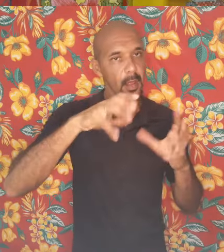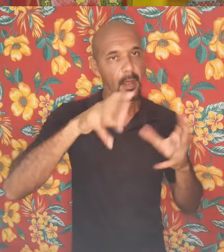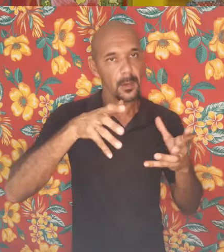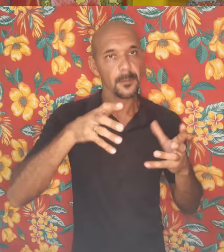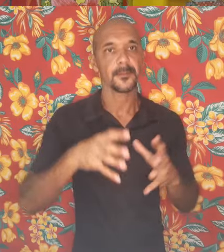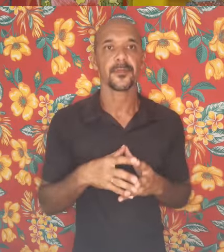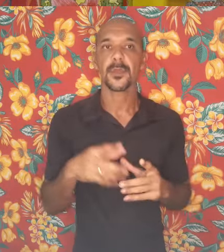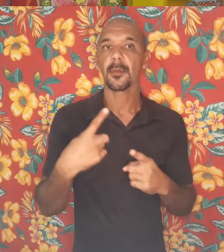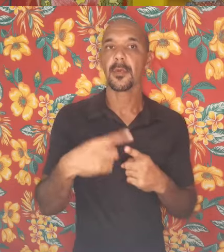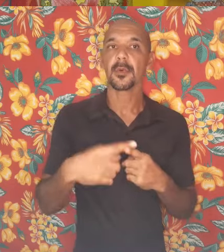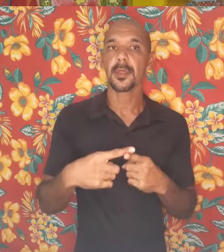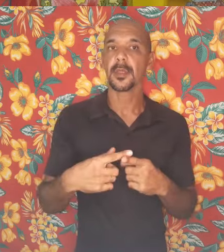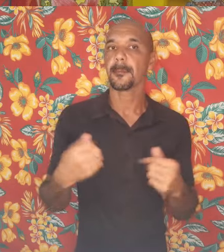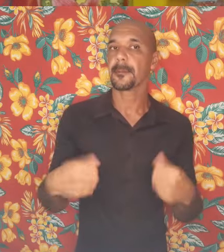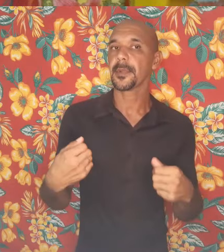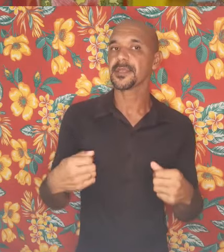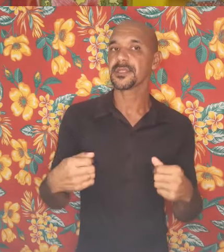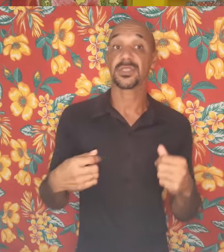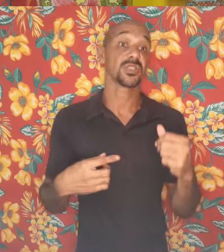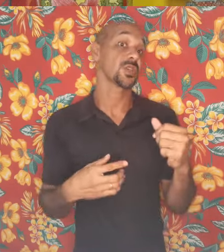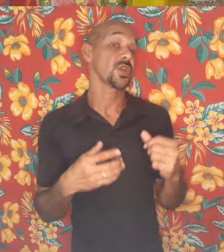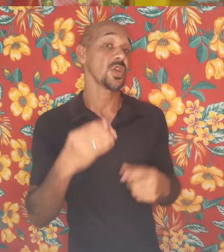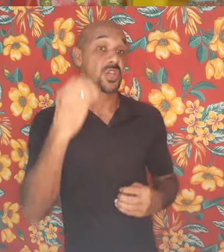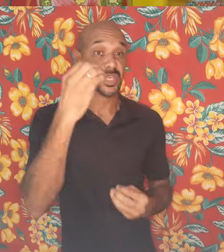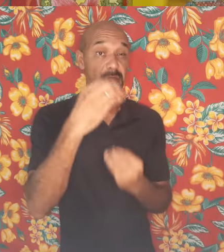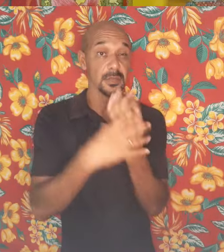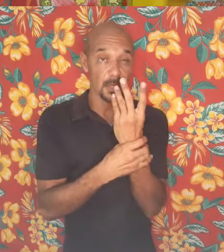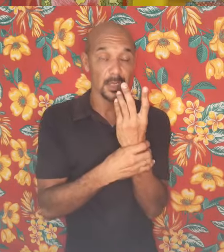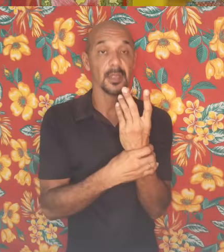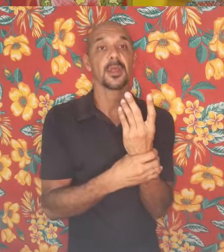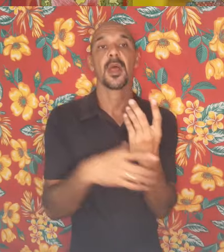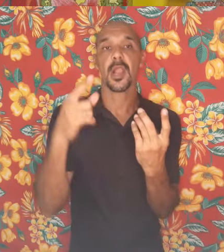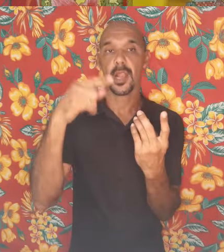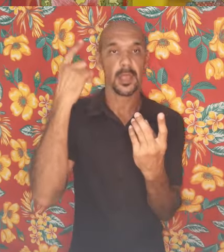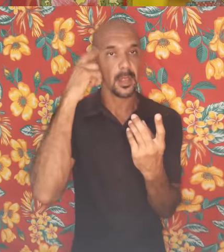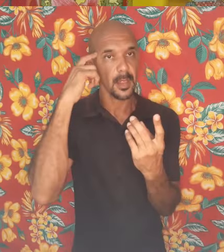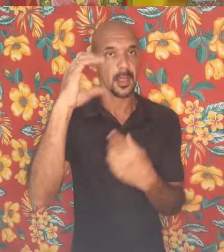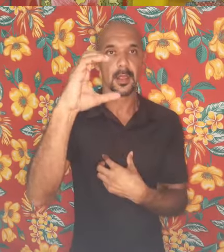possa entrar no caninho aqui depois, tá?